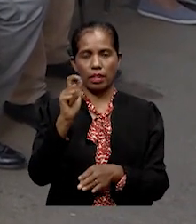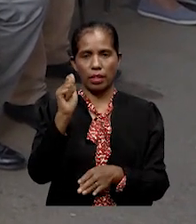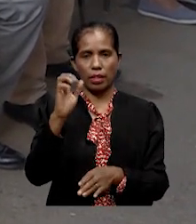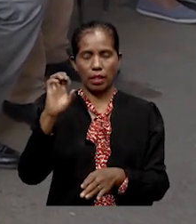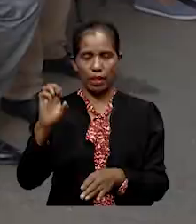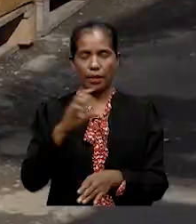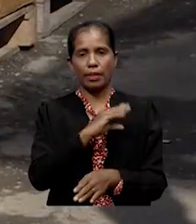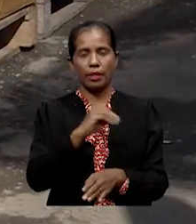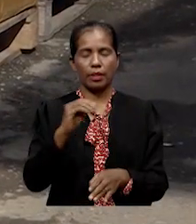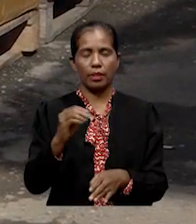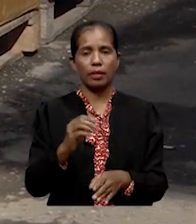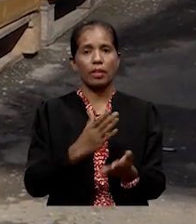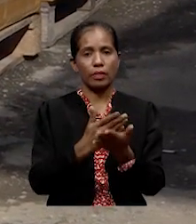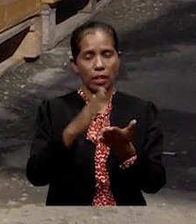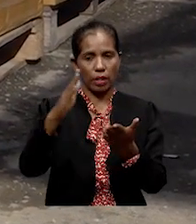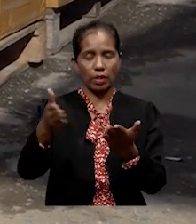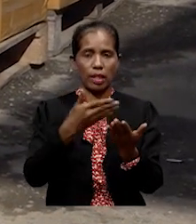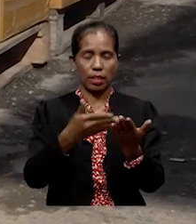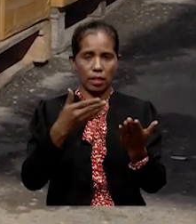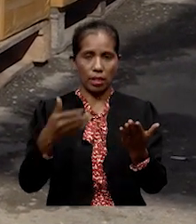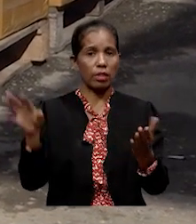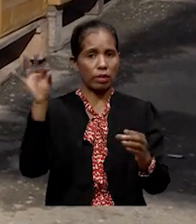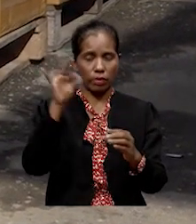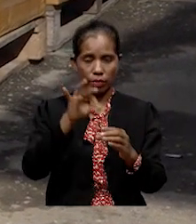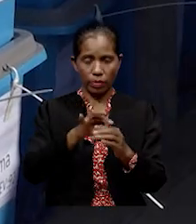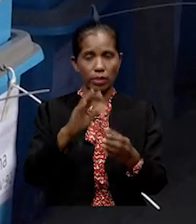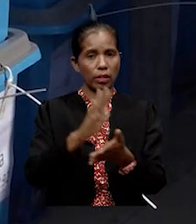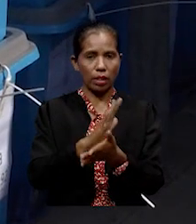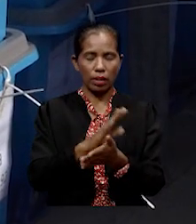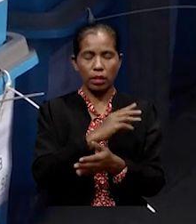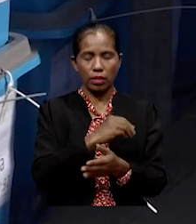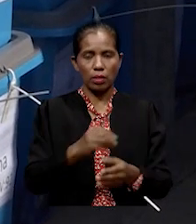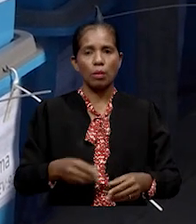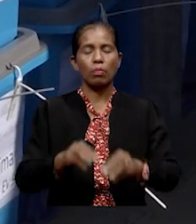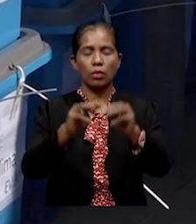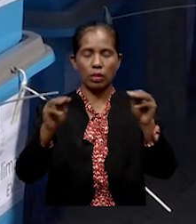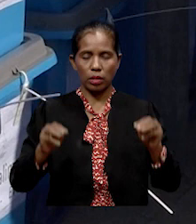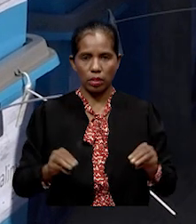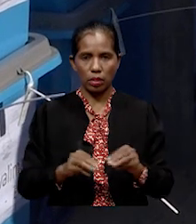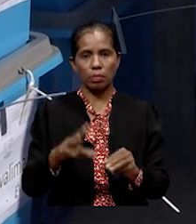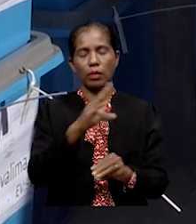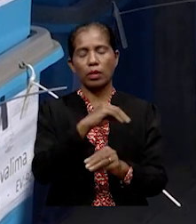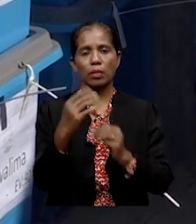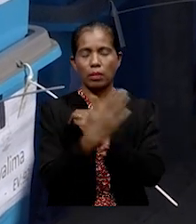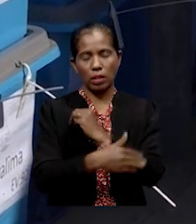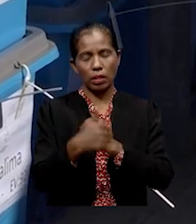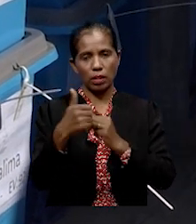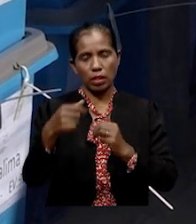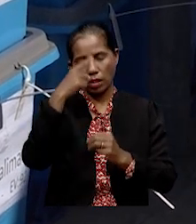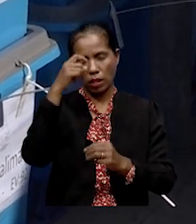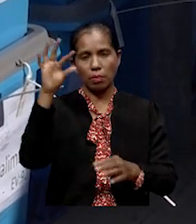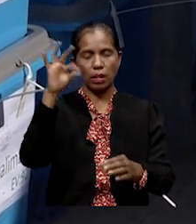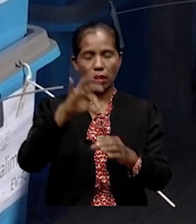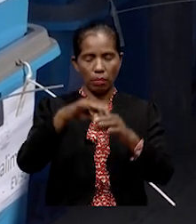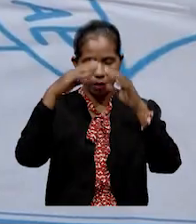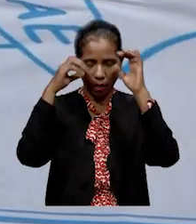Branco Hateten, distribuição material sensitivo no La Sensitivo ba município no Diáspora né. Também eleição presidencial